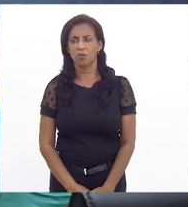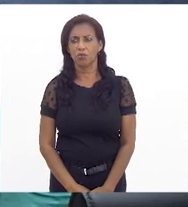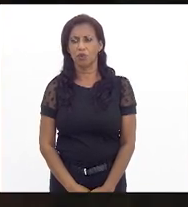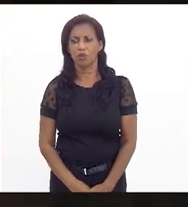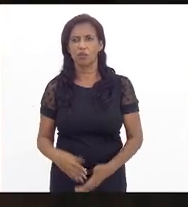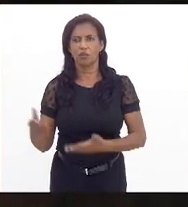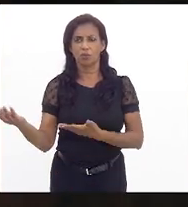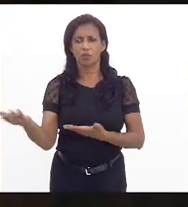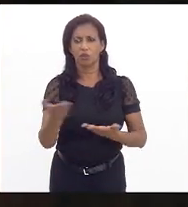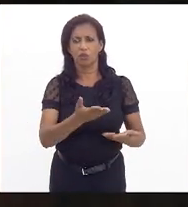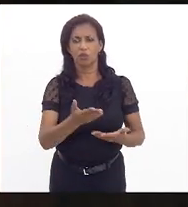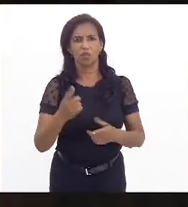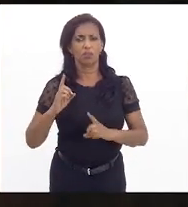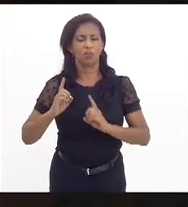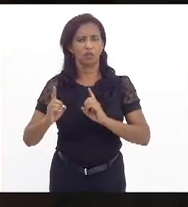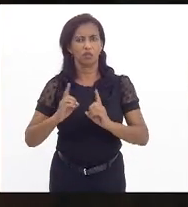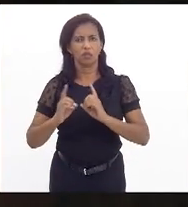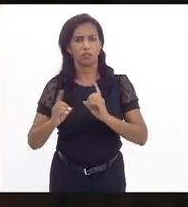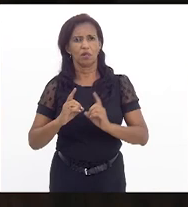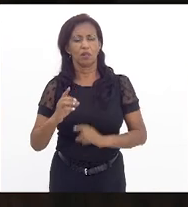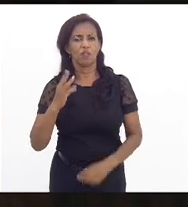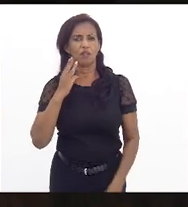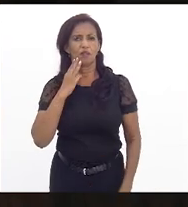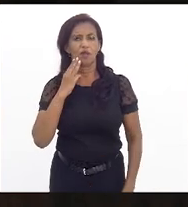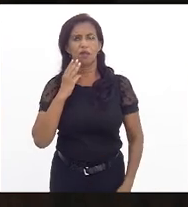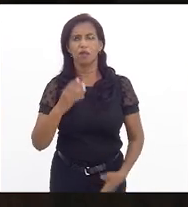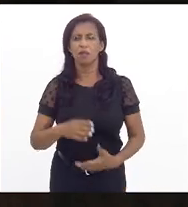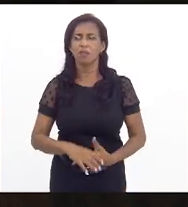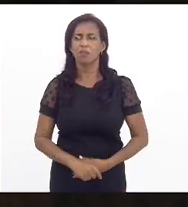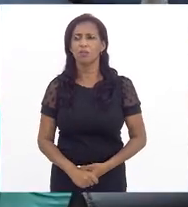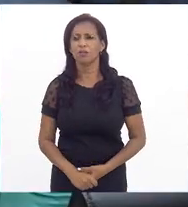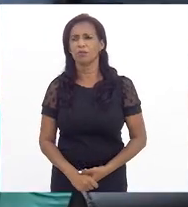Próximo deputado a discutir a matéria, deputado Valdeque Carneiro.